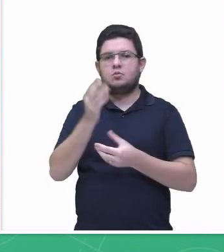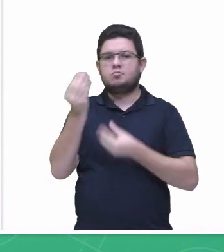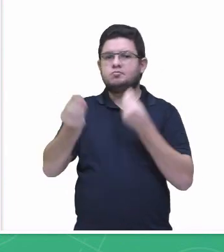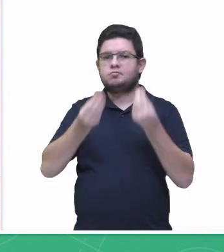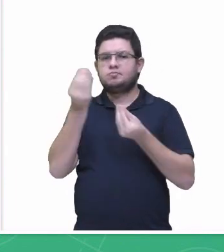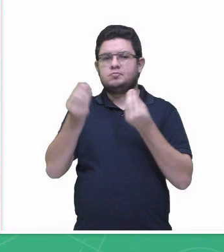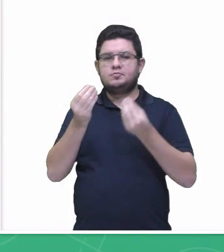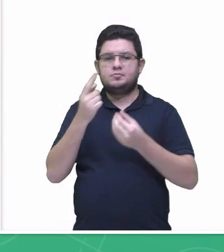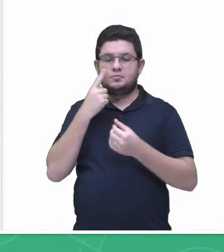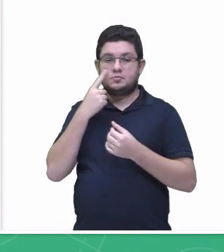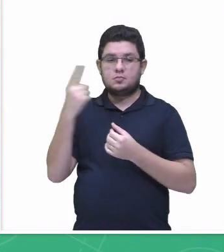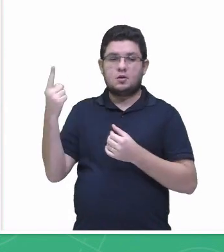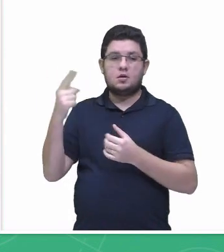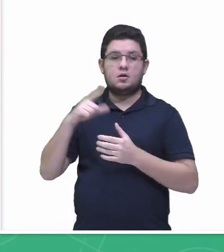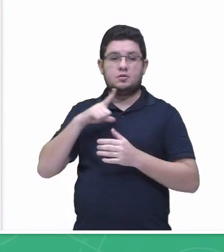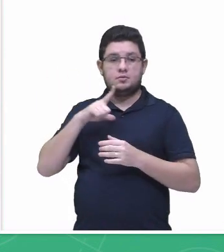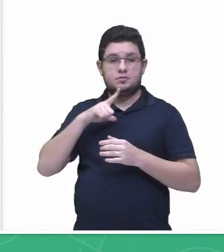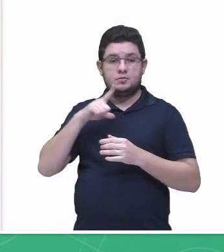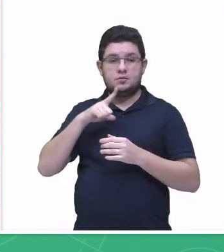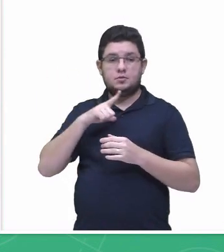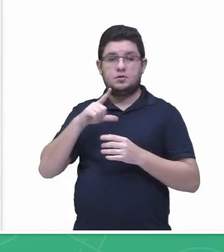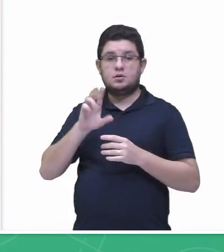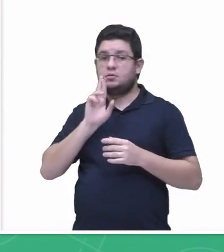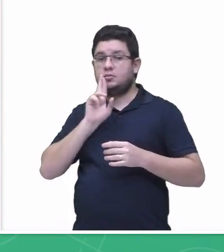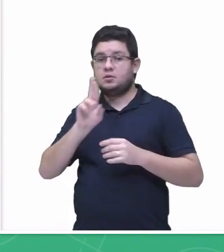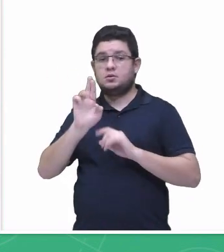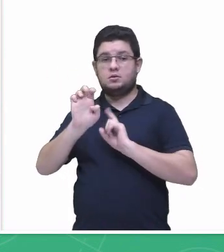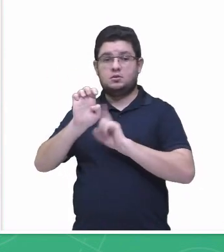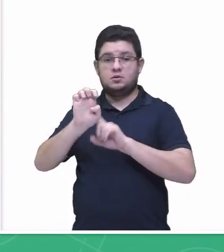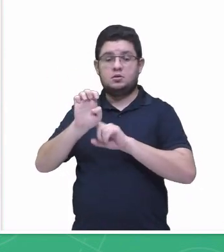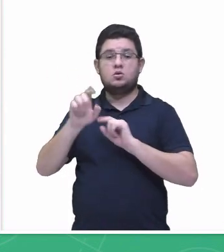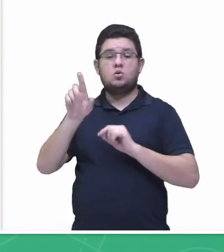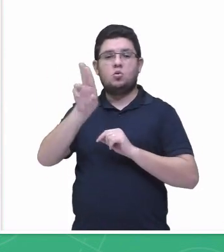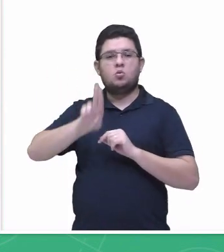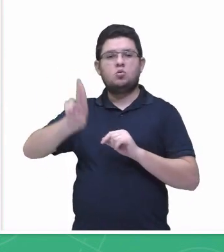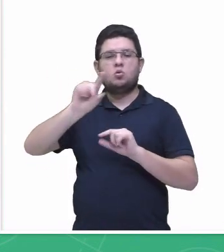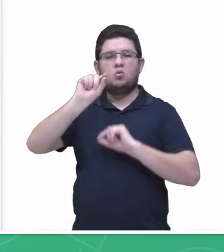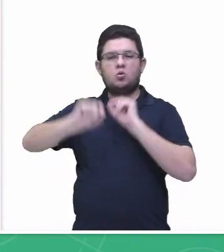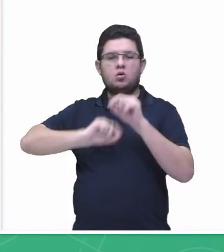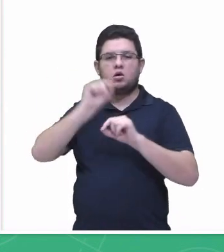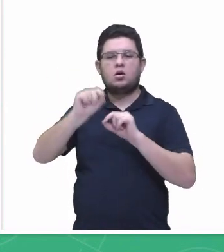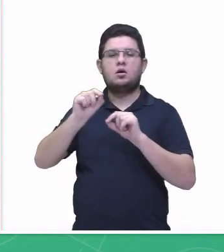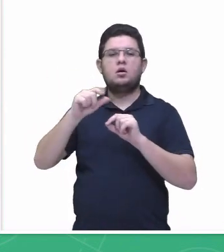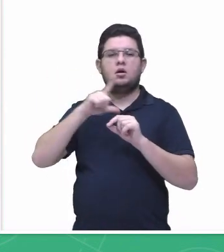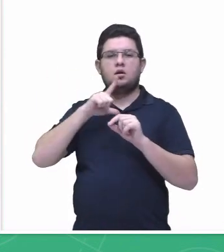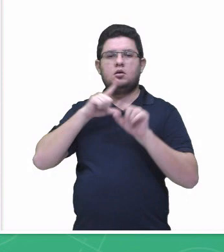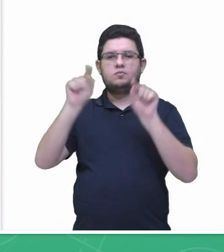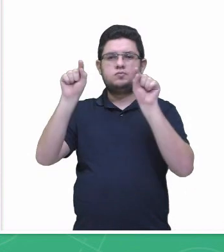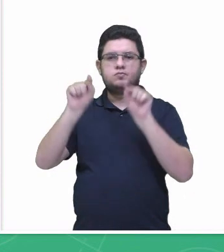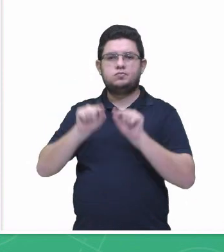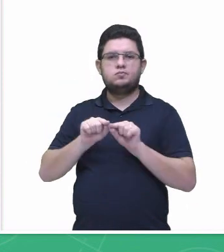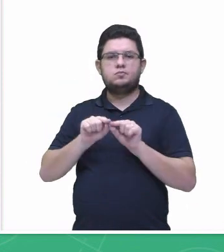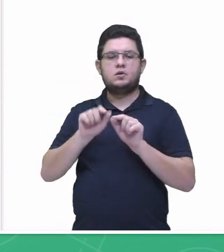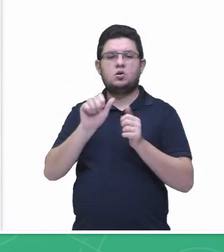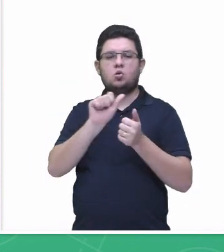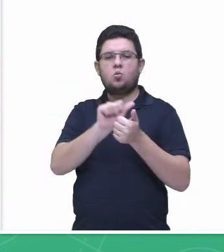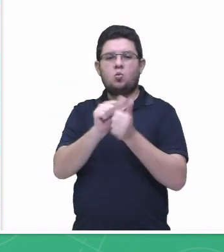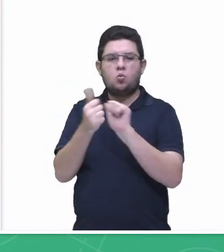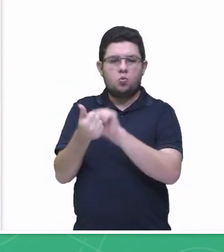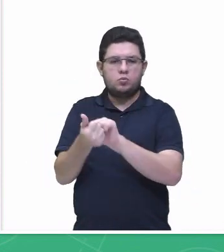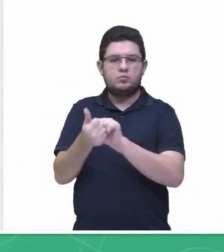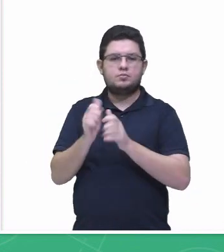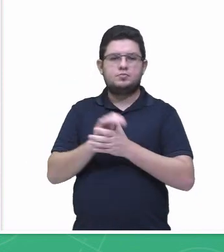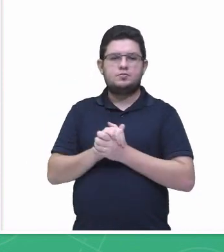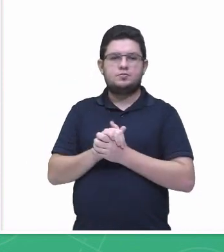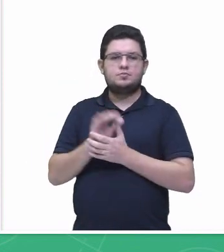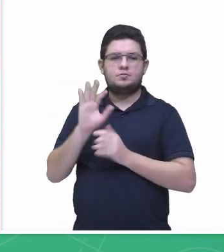Então, você vê aí na resposta da letra E que nós usamos a equação de conversão entre Celsius e Fahrenheit. TC sobre 5 é